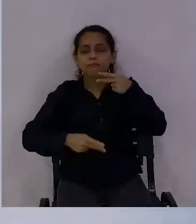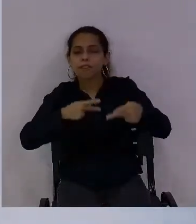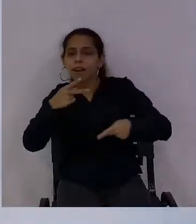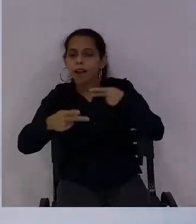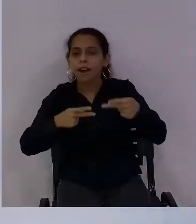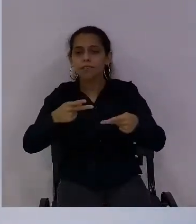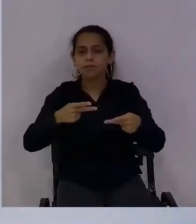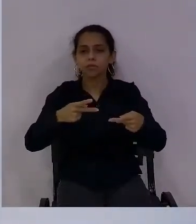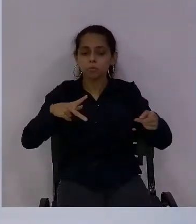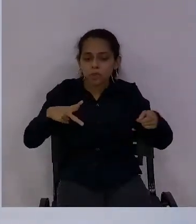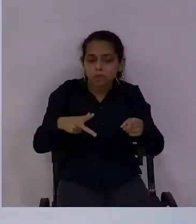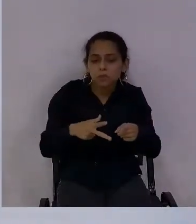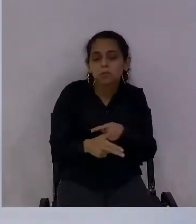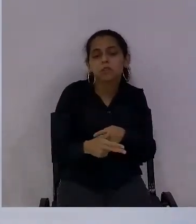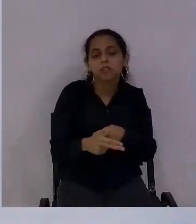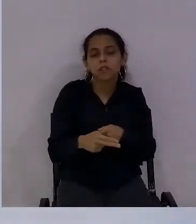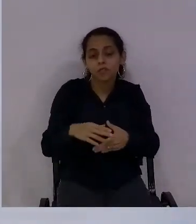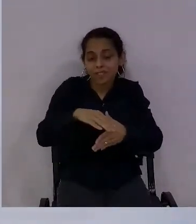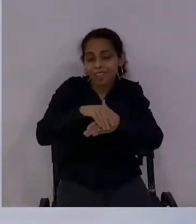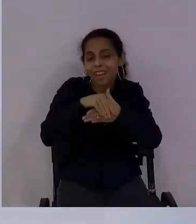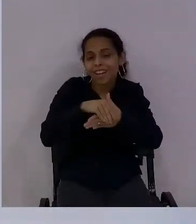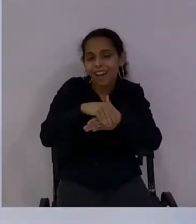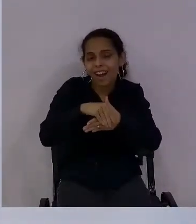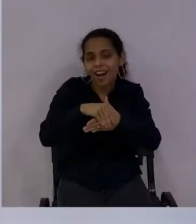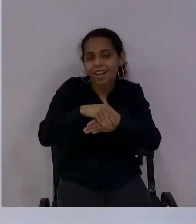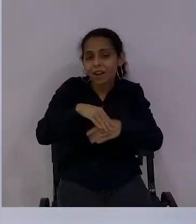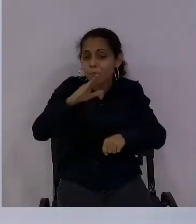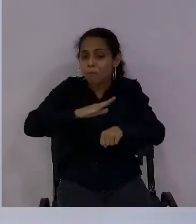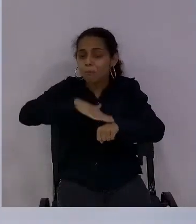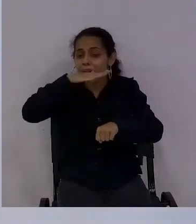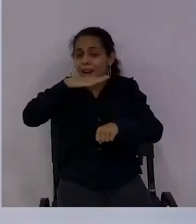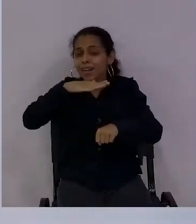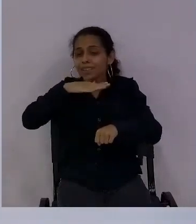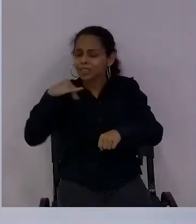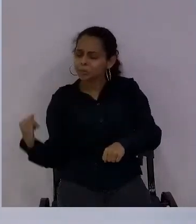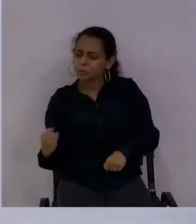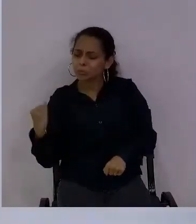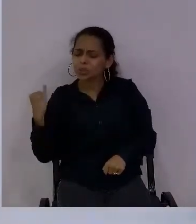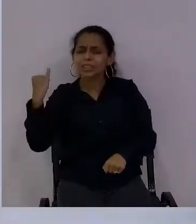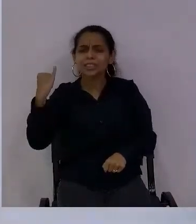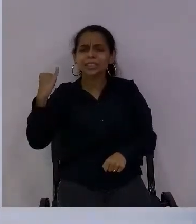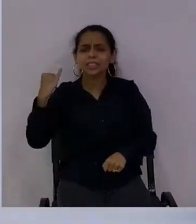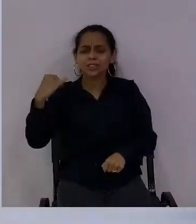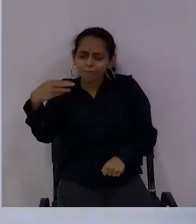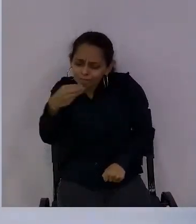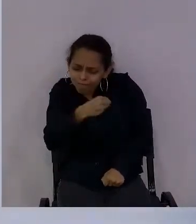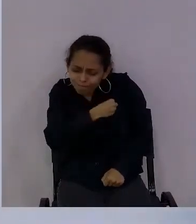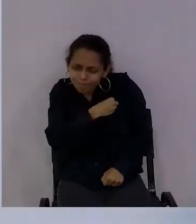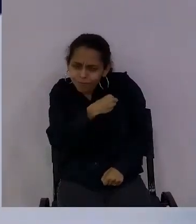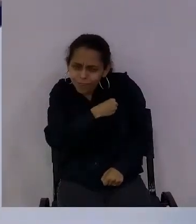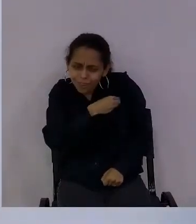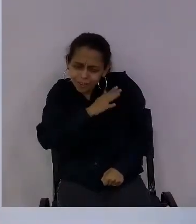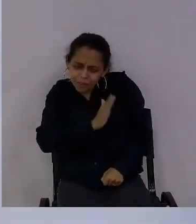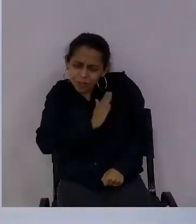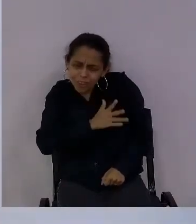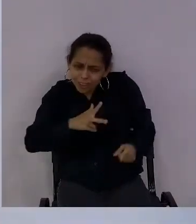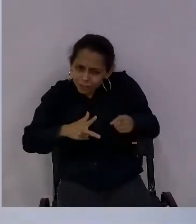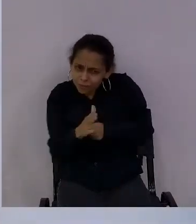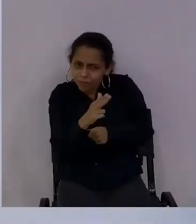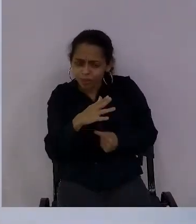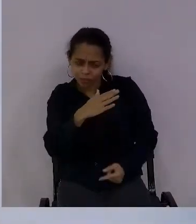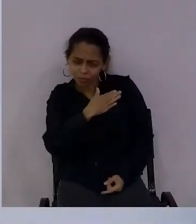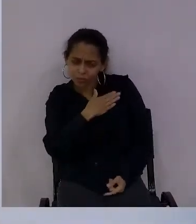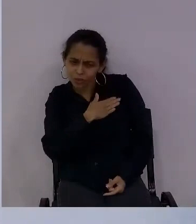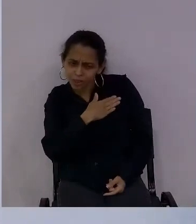coração. Se a ideia é você remover a impureza da carne por meio de um corte ali no prepúcio do menino, quando